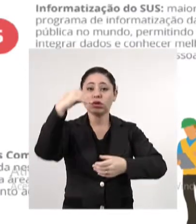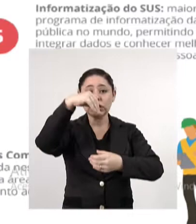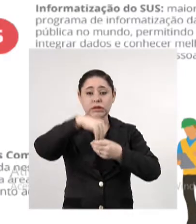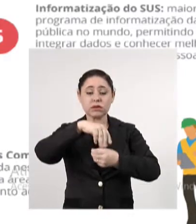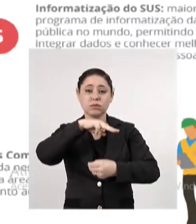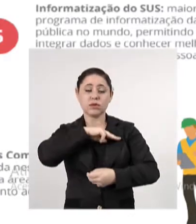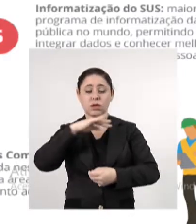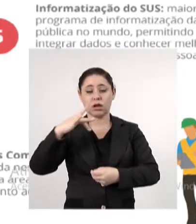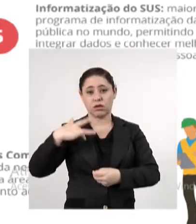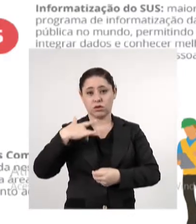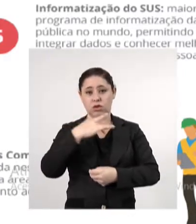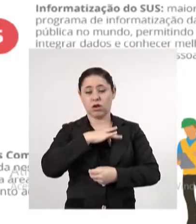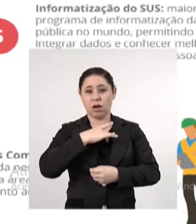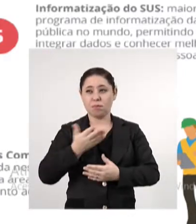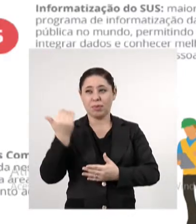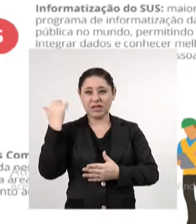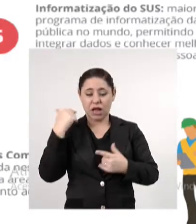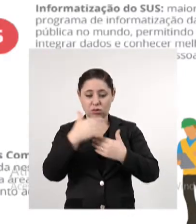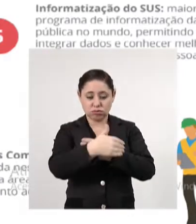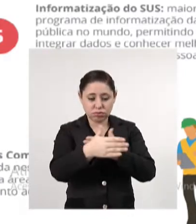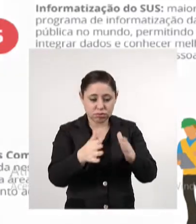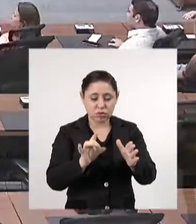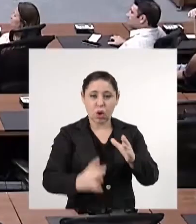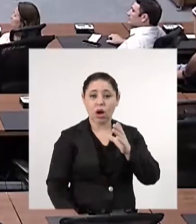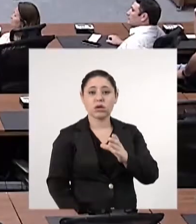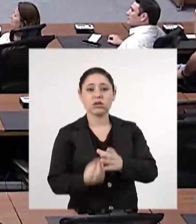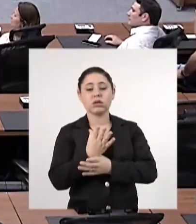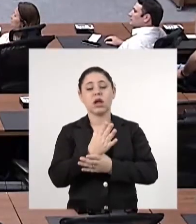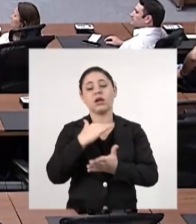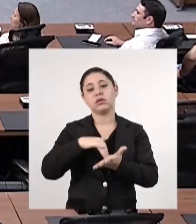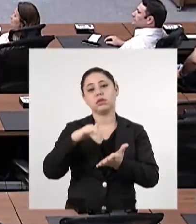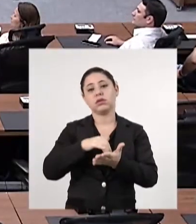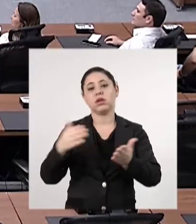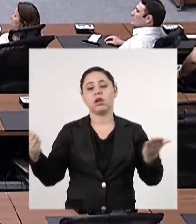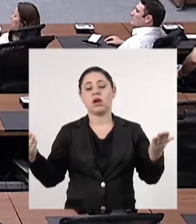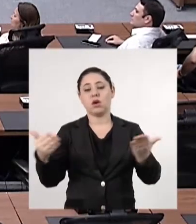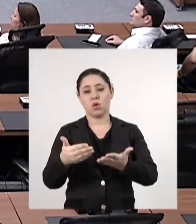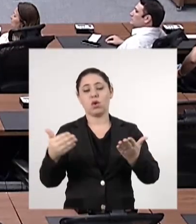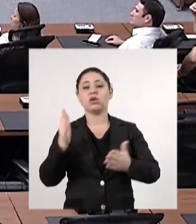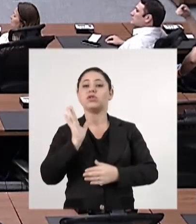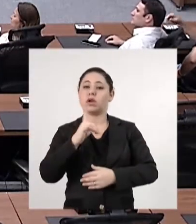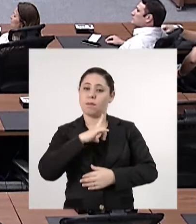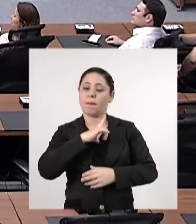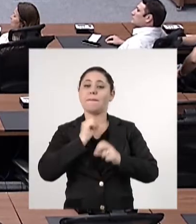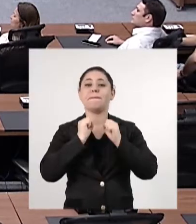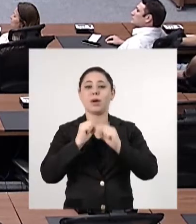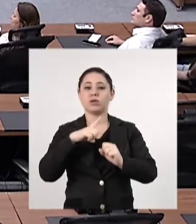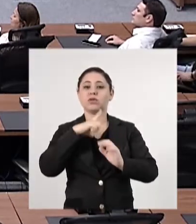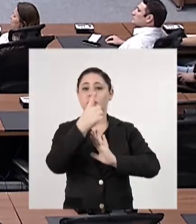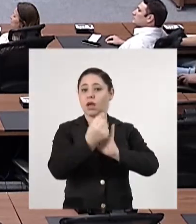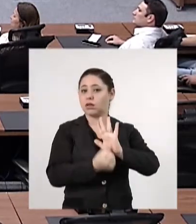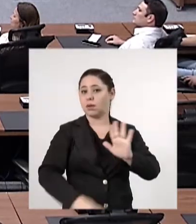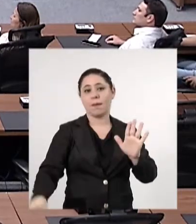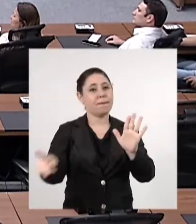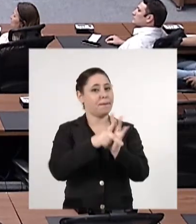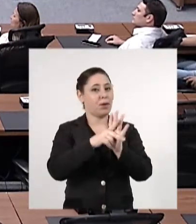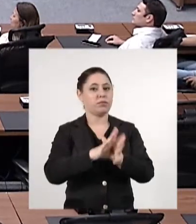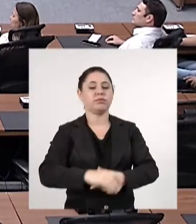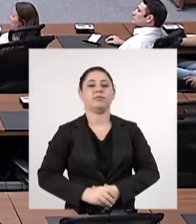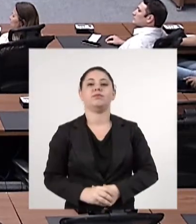Saúde, antigamente era um departamento, e com a criação dessa secretaria já pode-se ter um orçamento